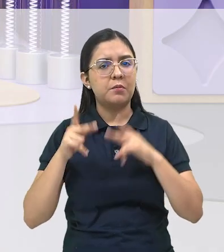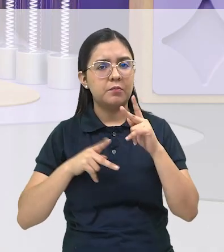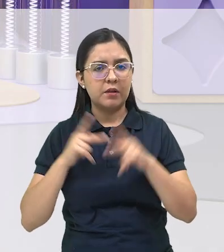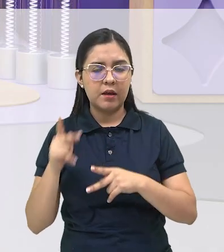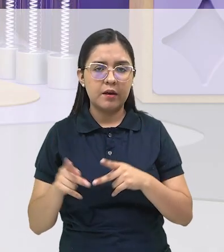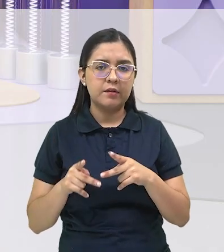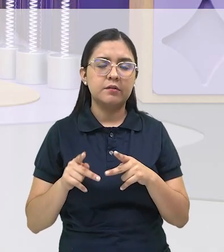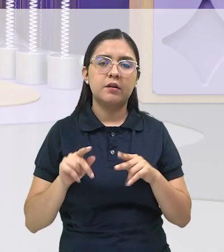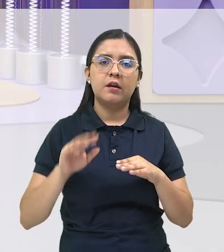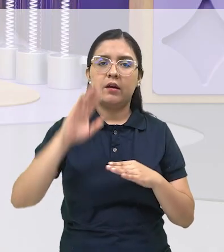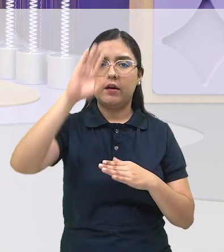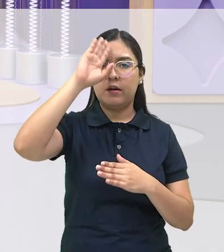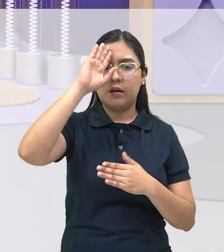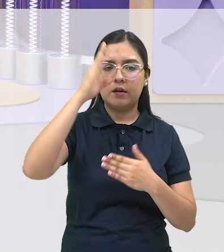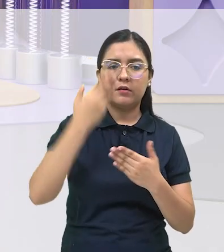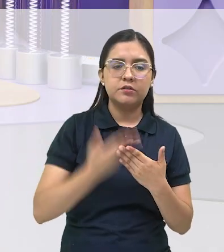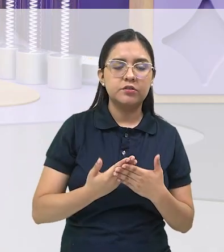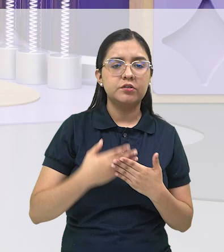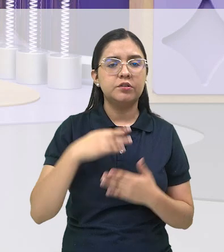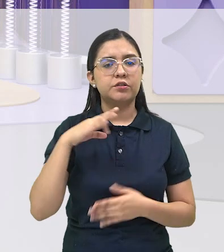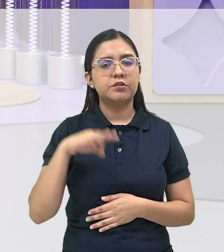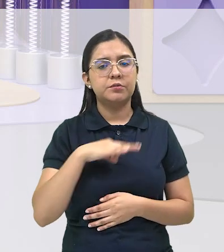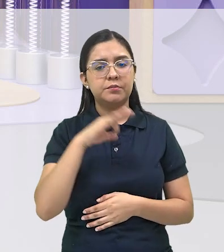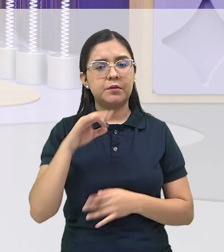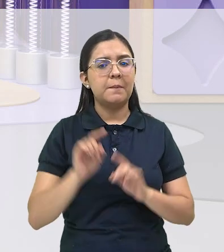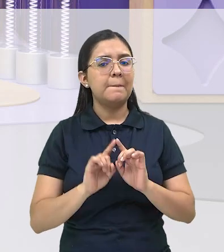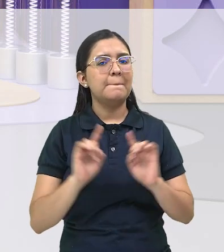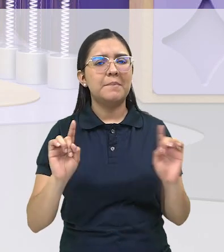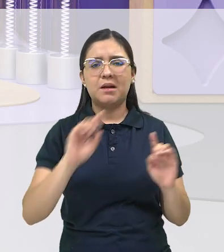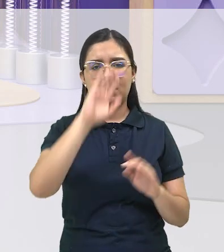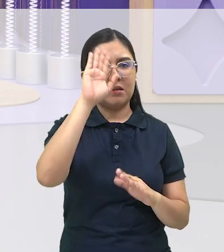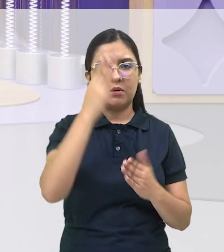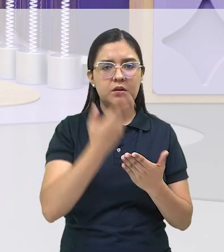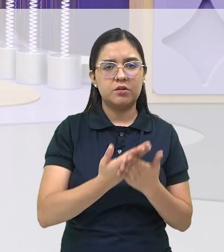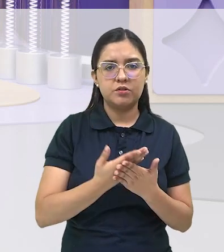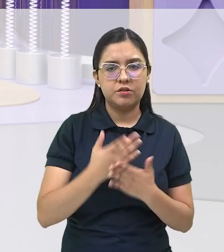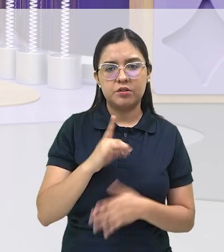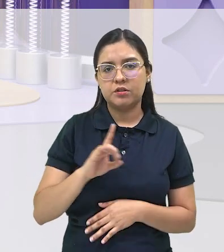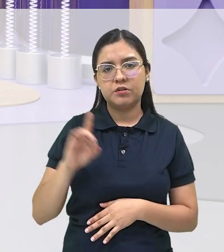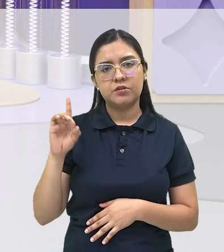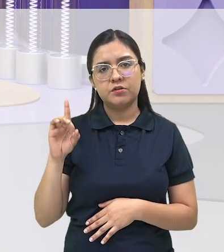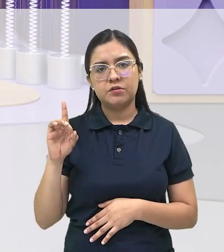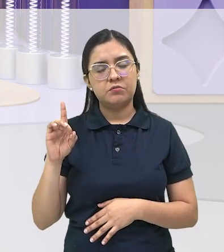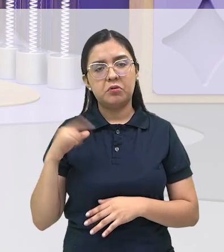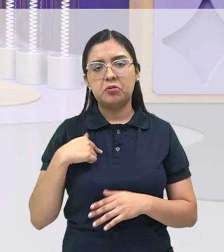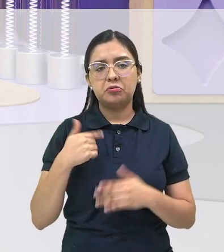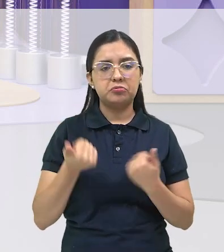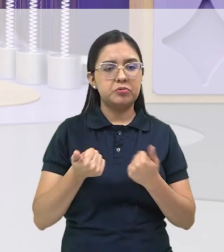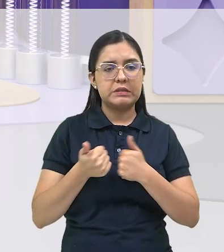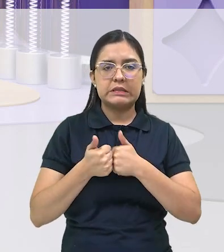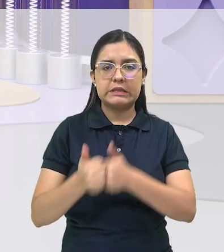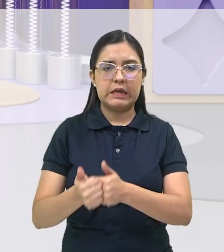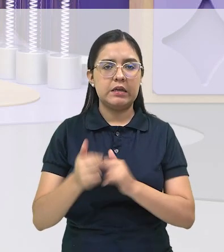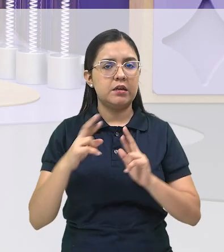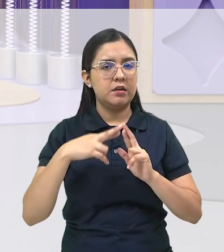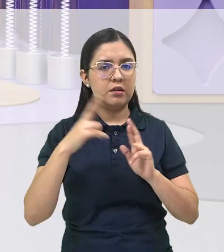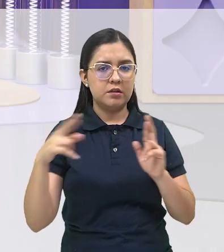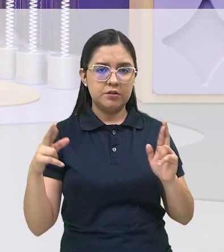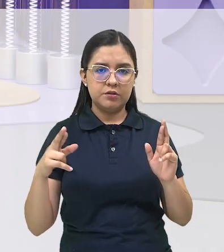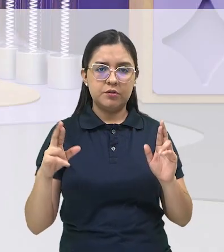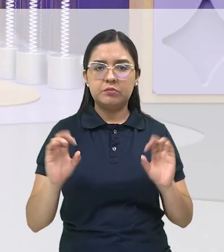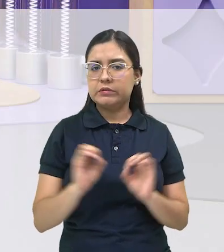populares, né? Acredita em espíritos, mas não acredita em Deus, ou pelo menos não segue religião nenhuma. Muita gente confunde